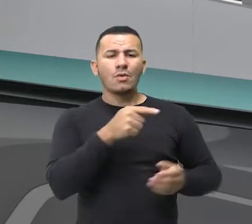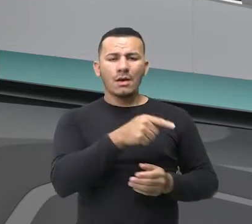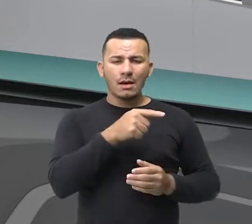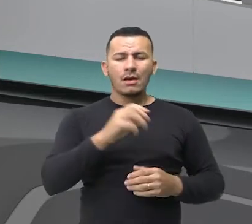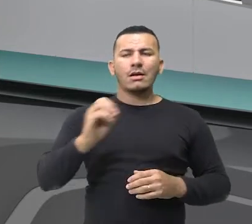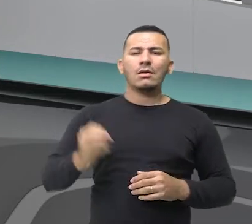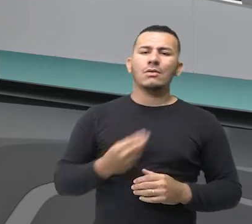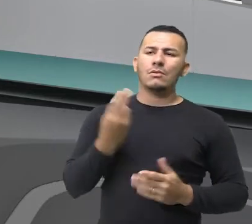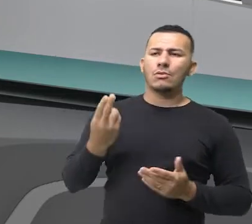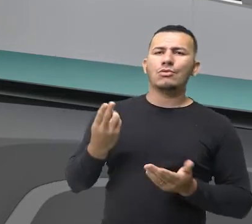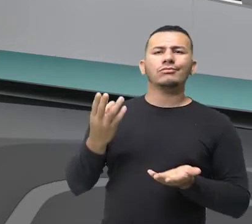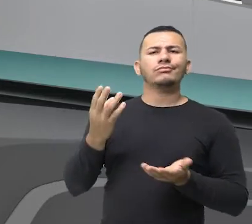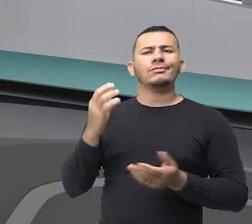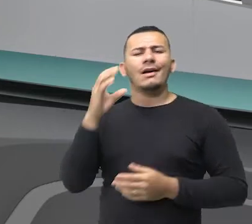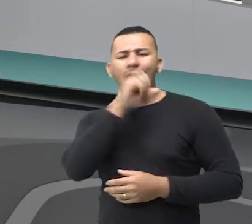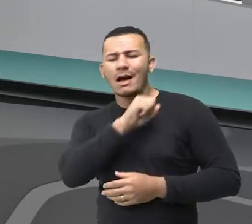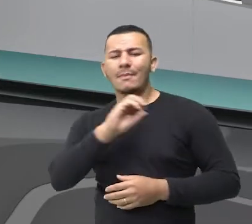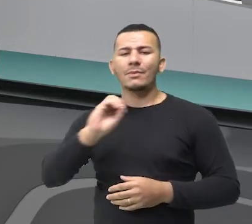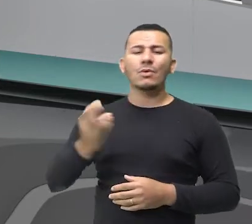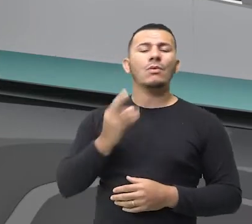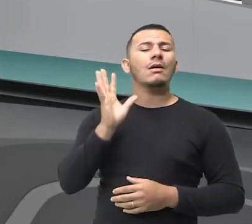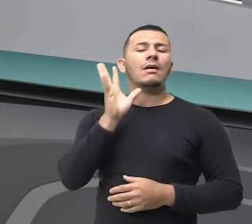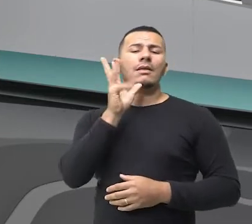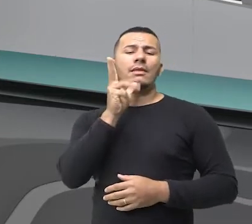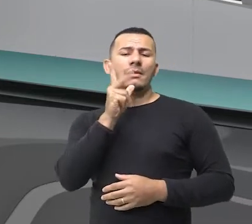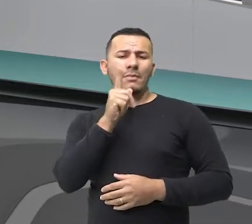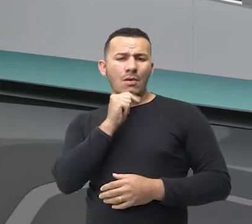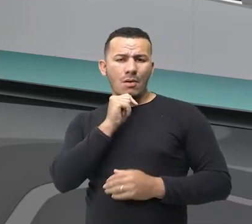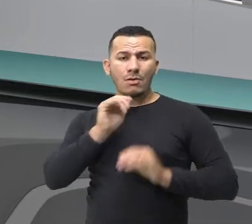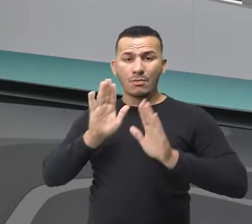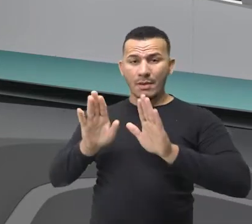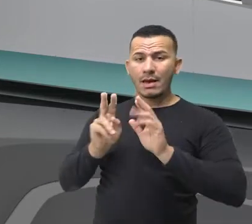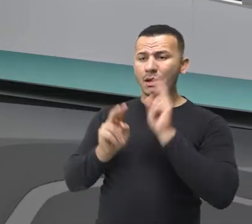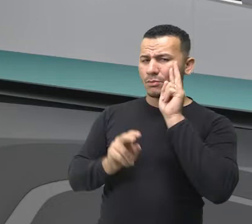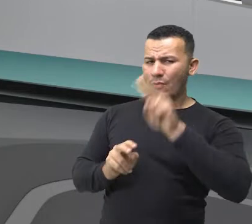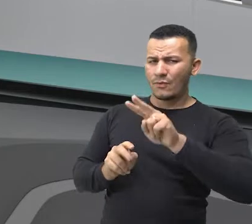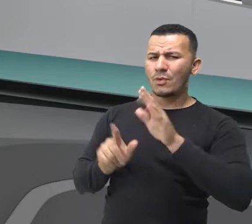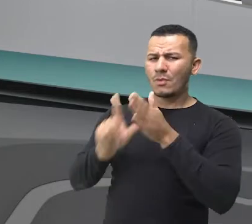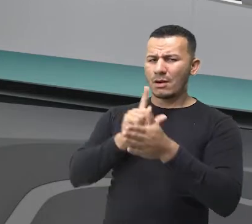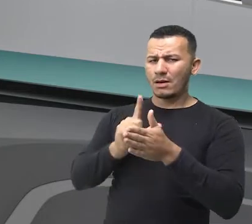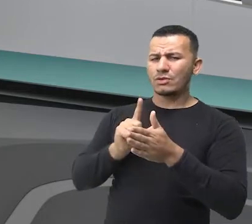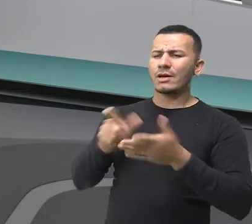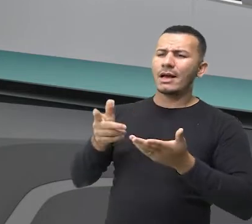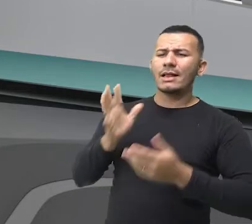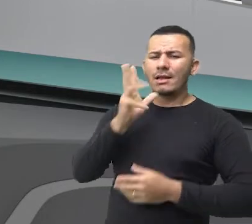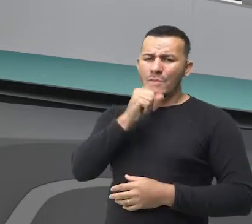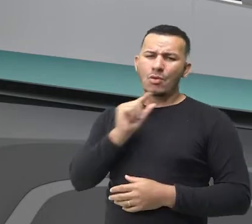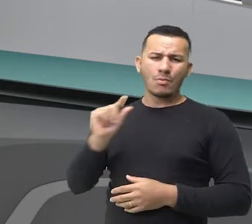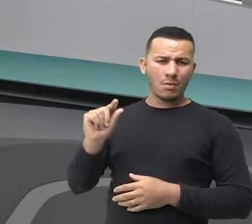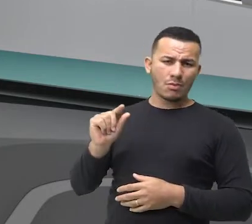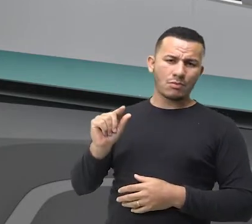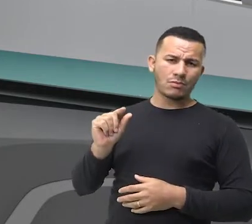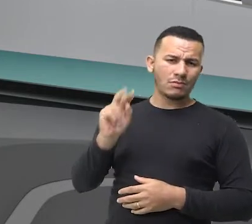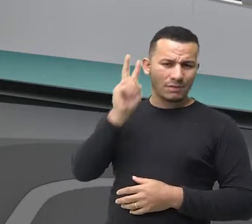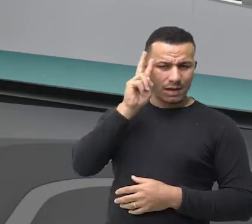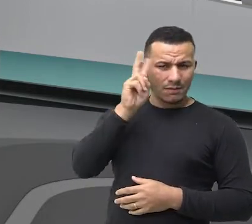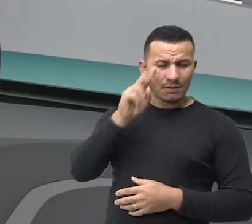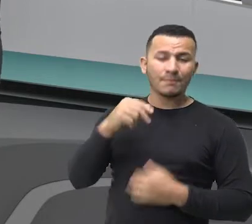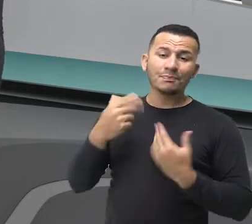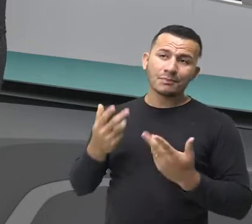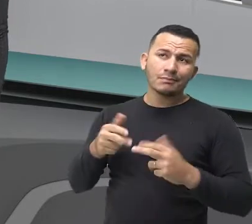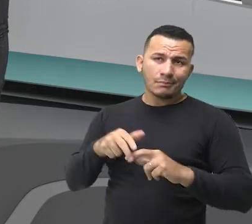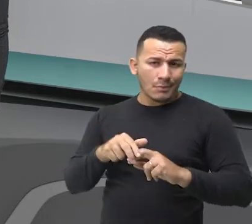empresa atendeu foi rápido observem que a gente viu que nós considerações do Consumidor Ele disse que foi demorado